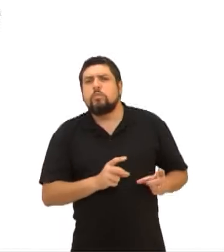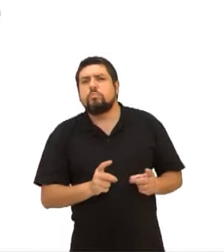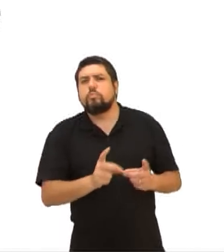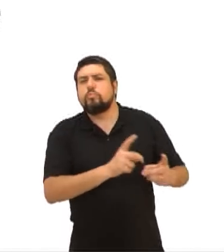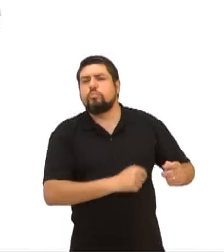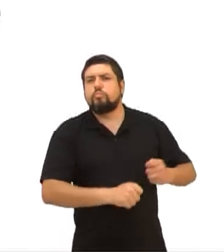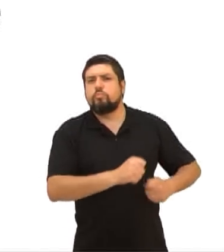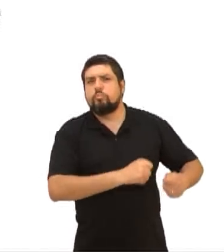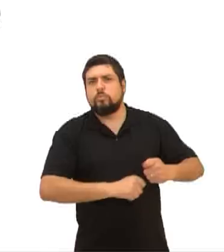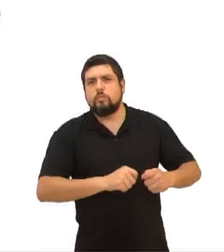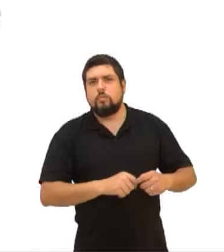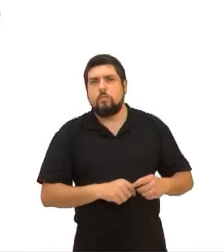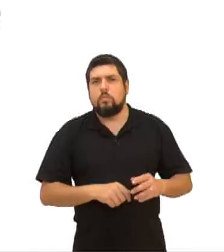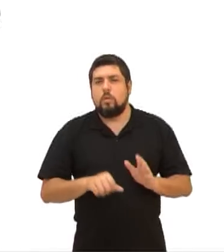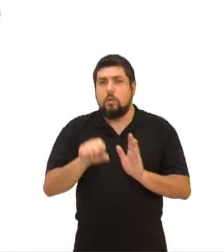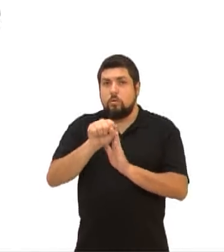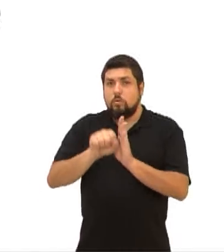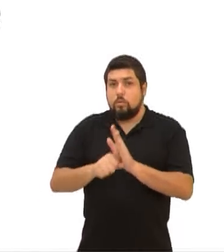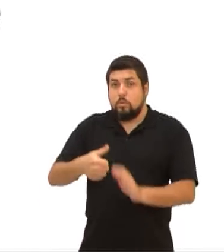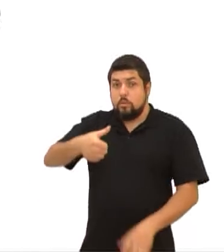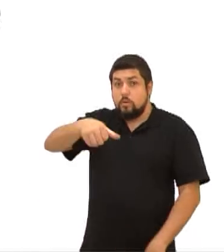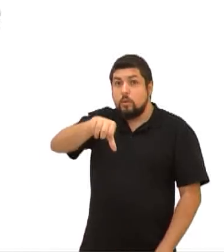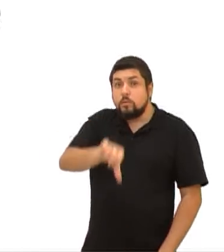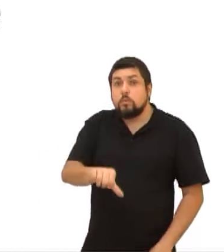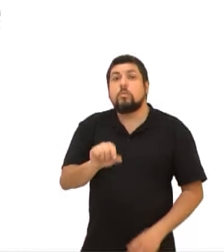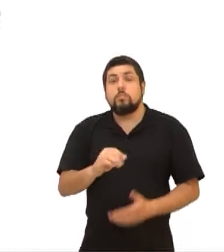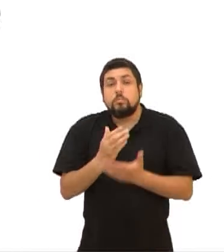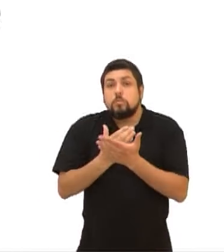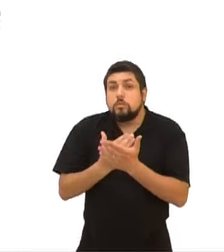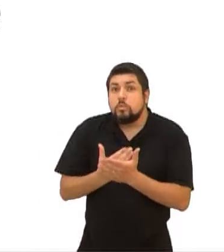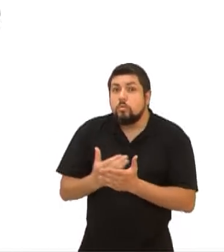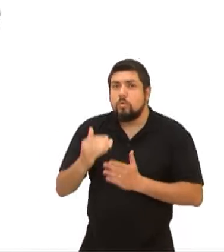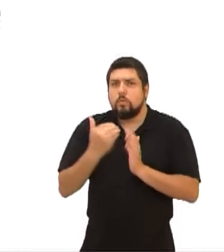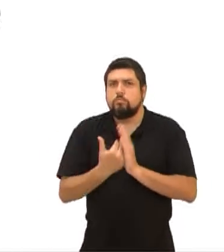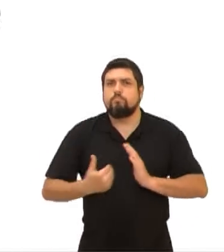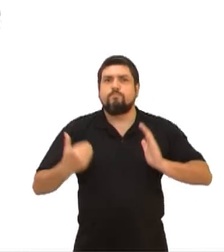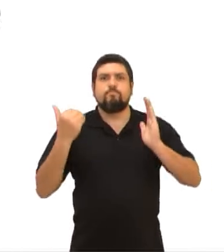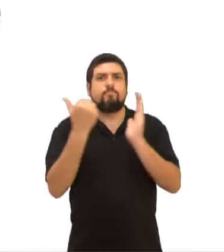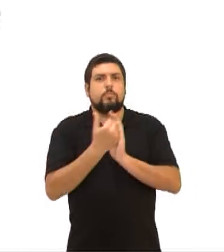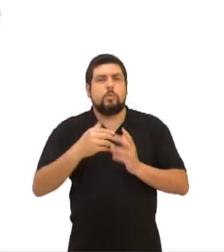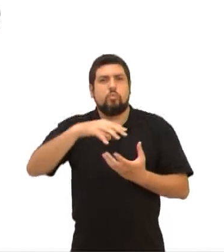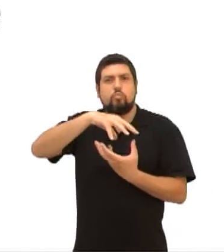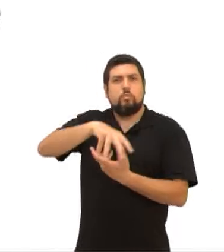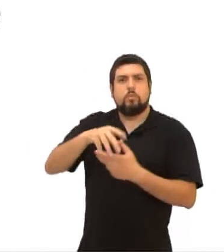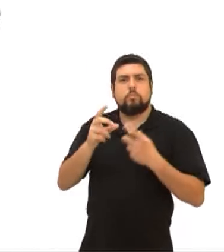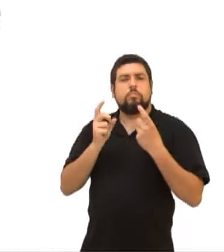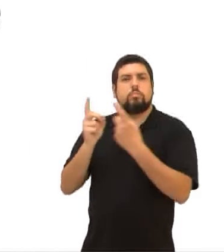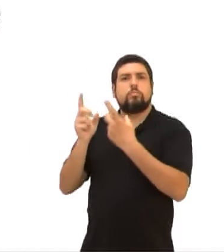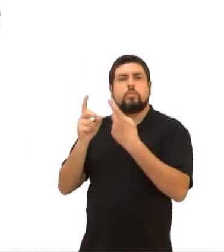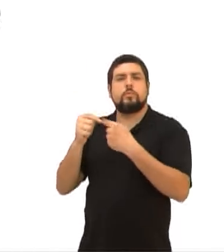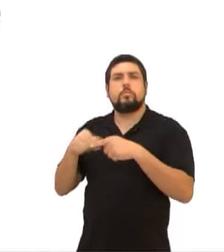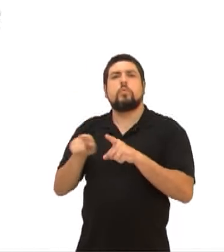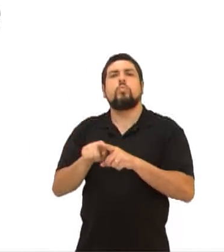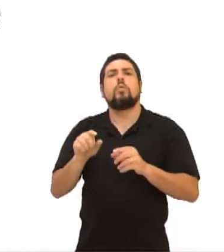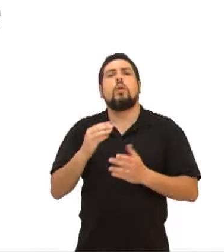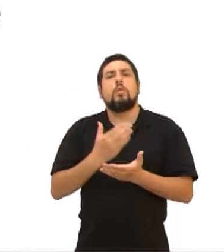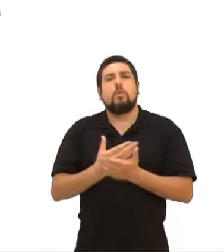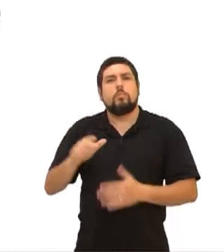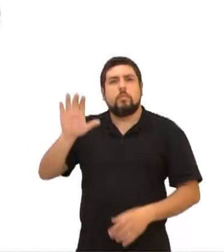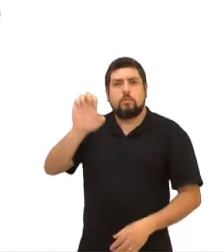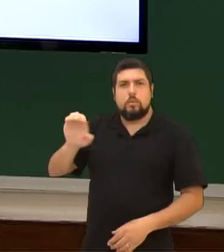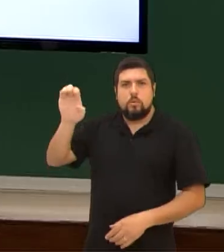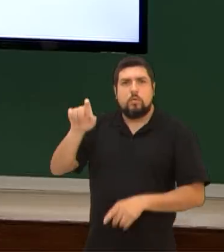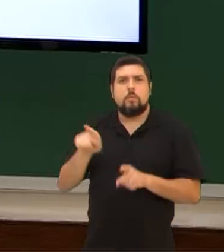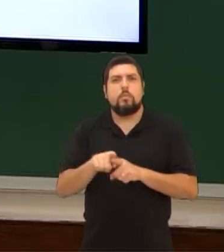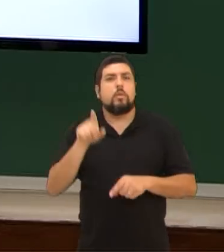a partir do século XIX que esse café ele atinge outras regiões do mundo, ele passa a ser consumido na Europa, passa a ser consumido